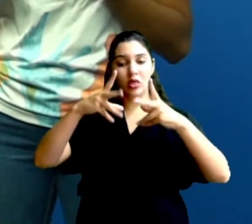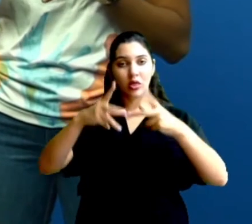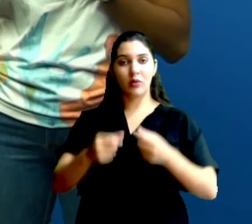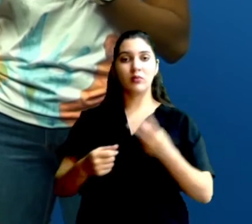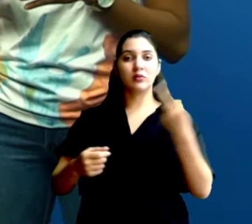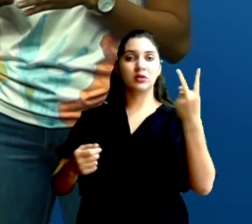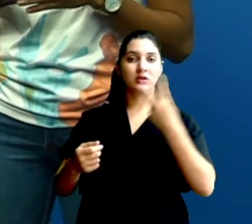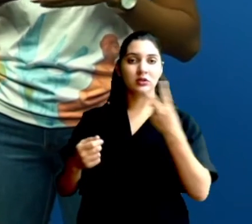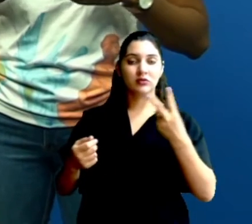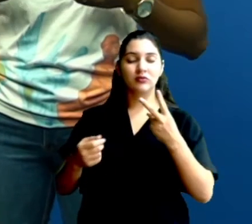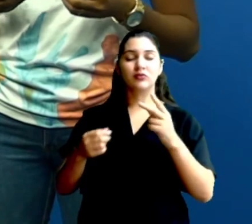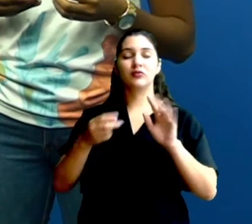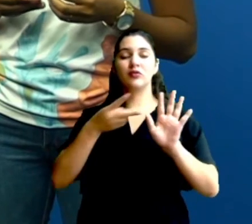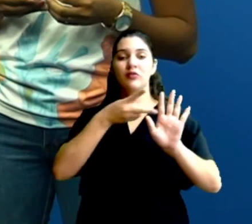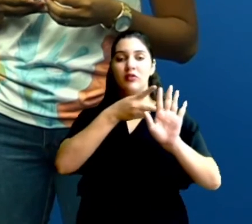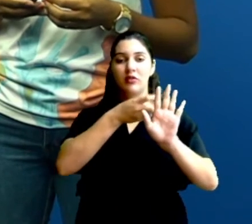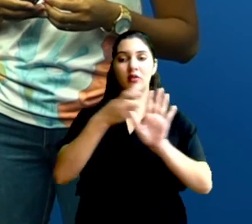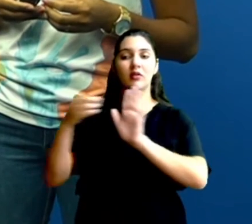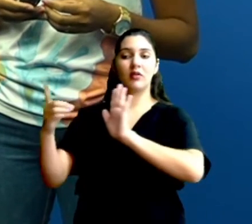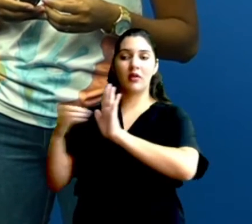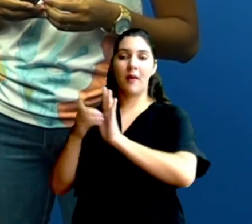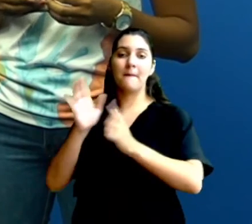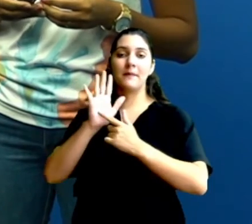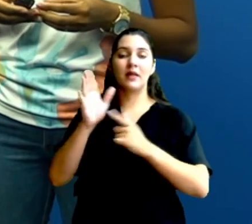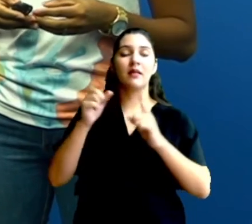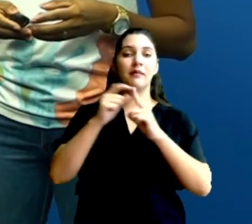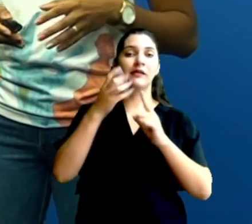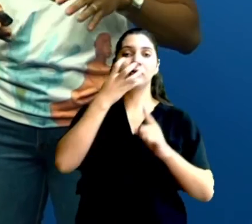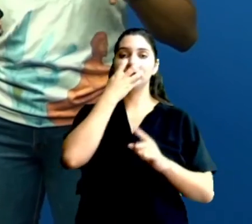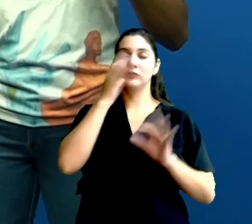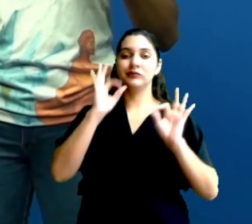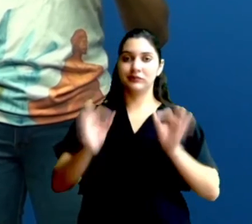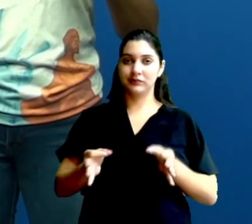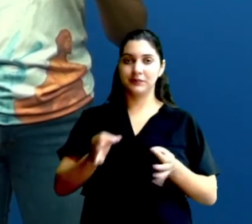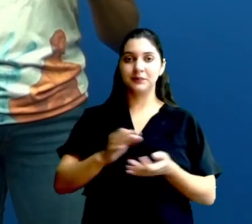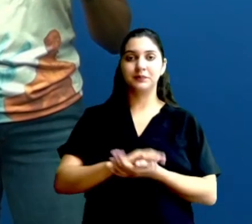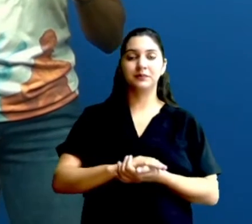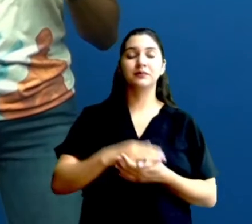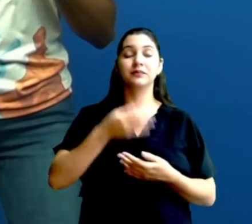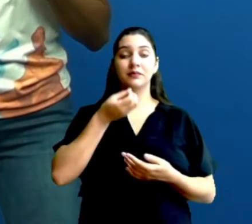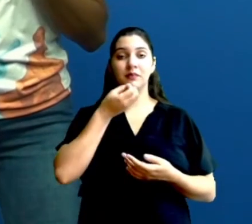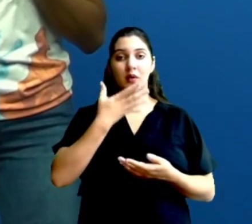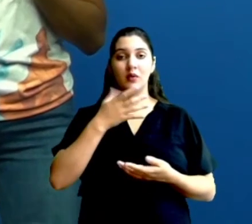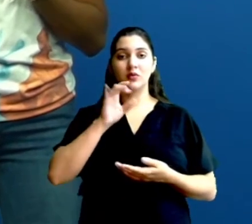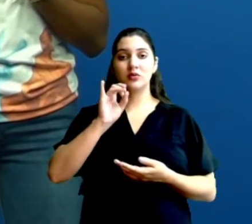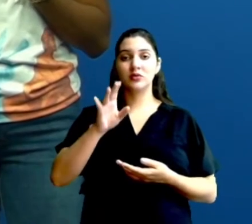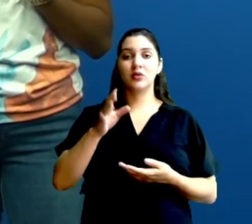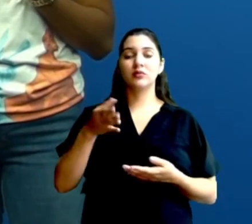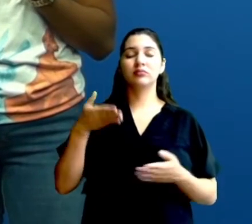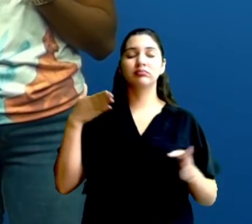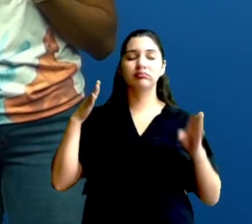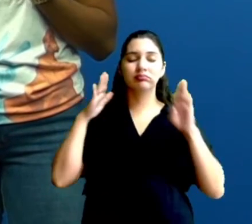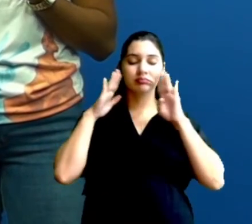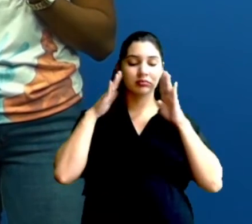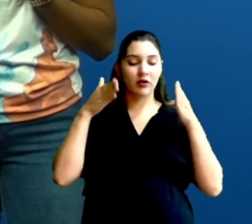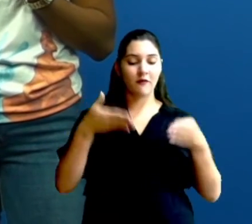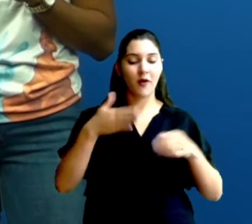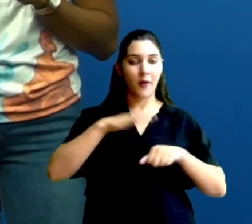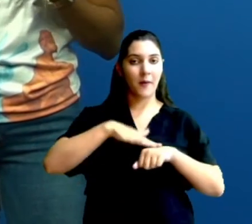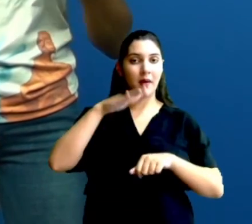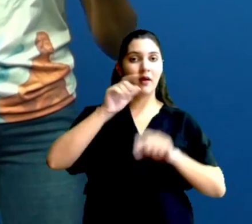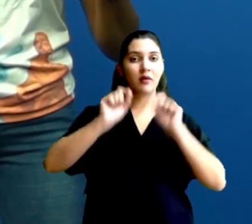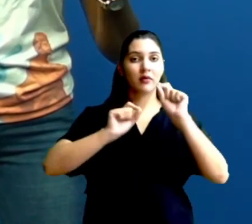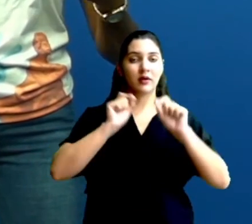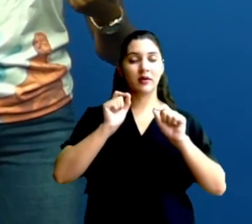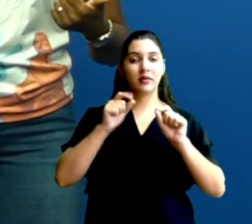você apresentar a palavra cachorro, certo? Bom, só que o foco aí maior